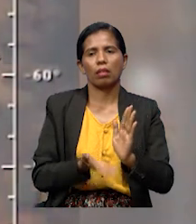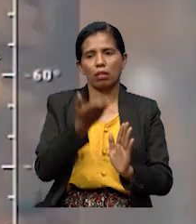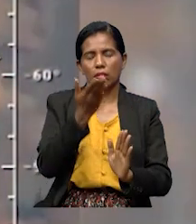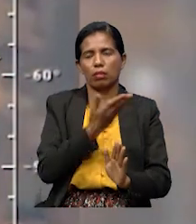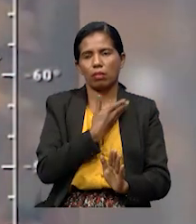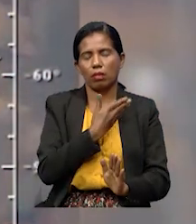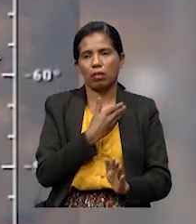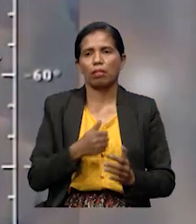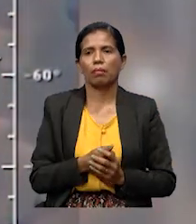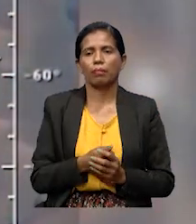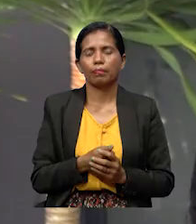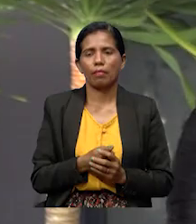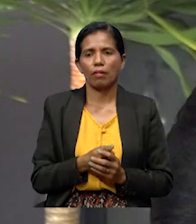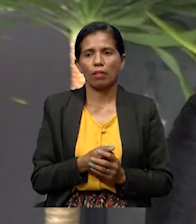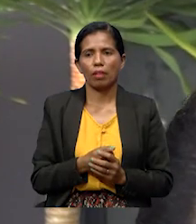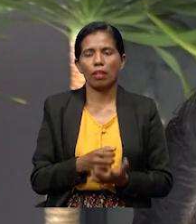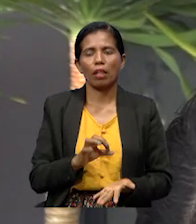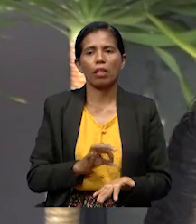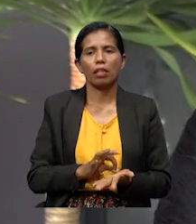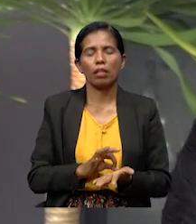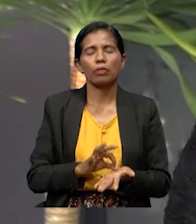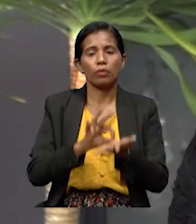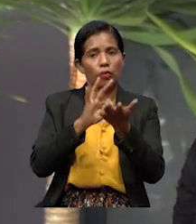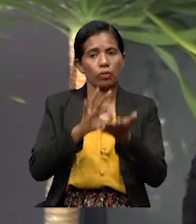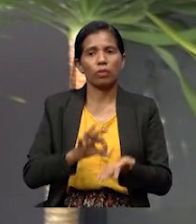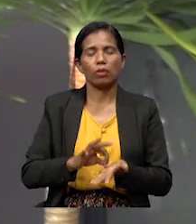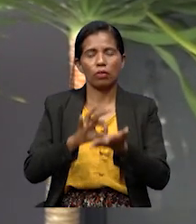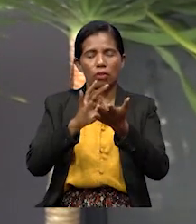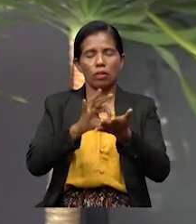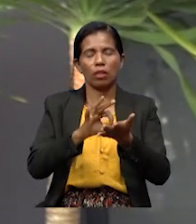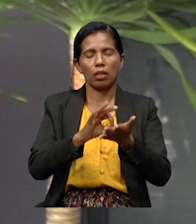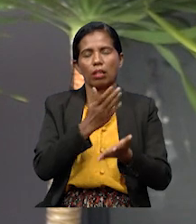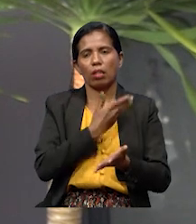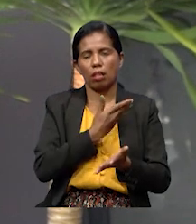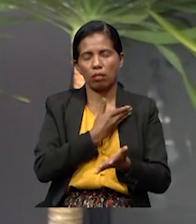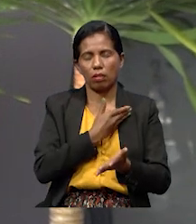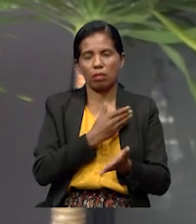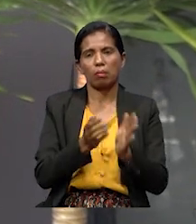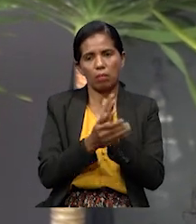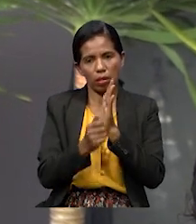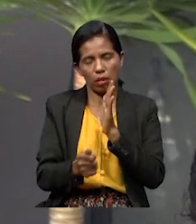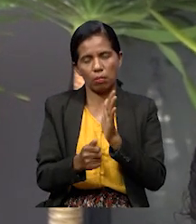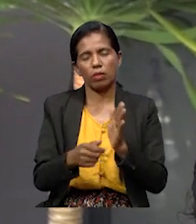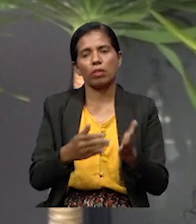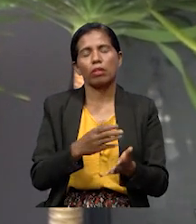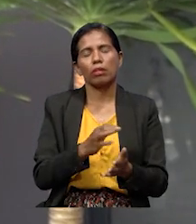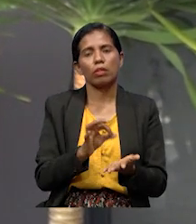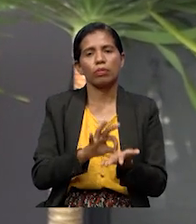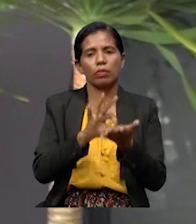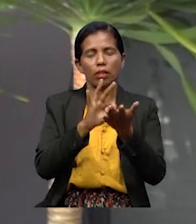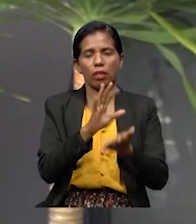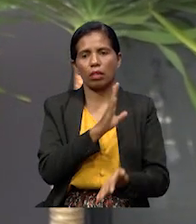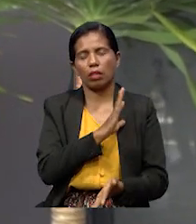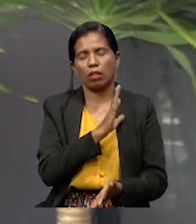det falling sai iha, aihang, mai bemos, mina mos ninya falling sae no